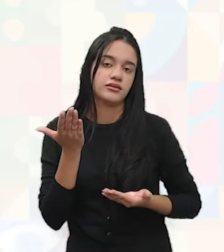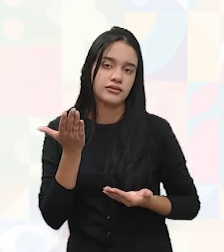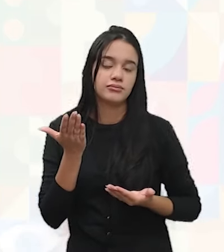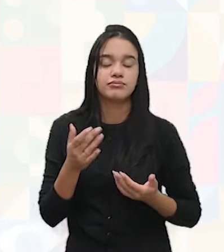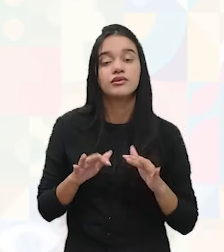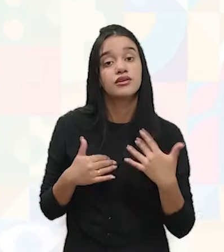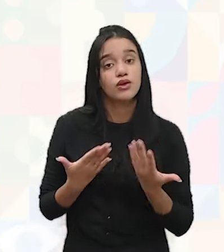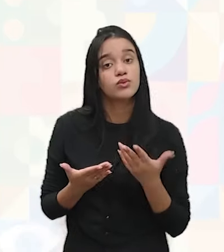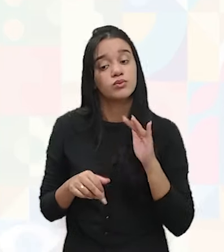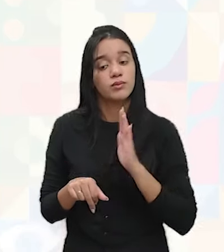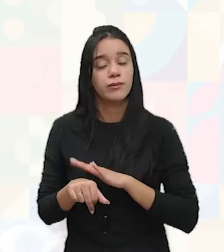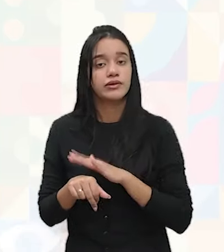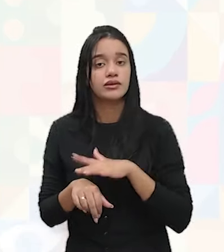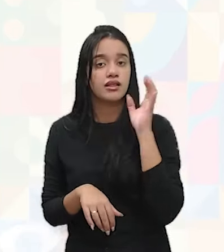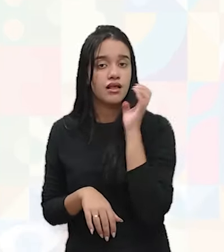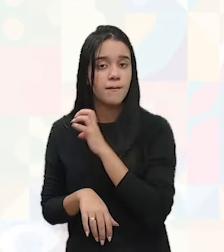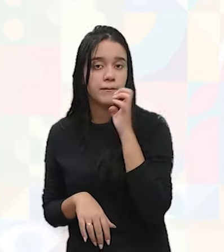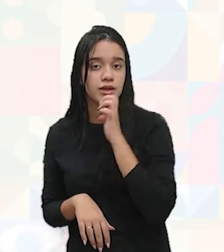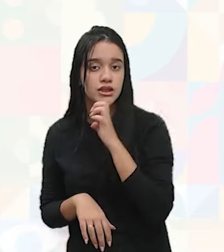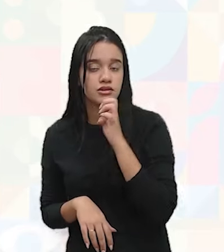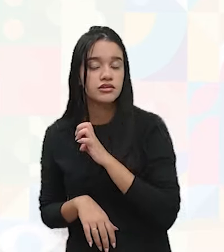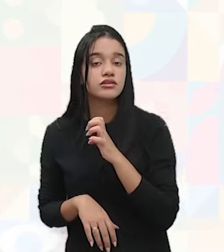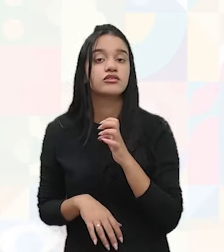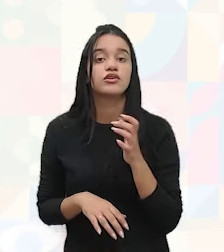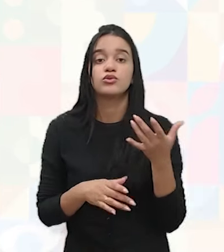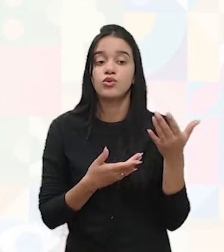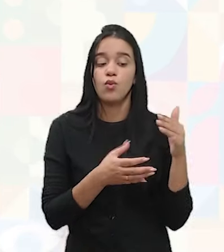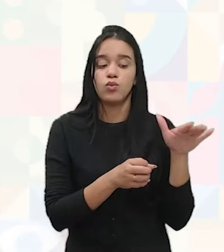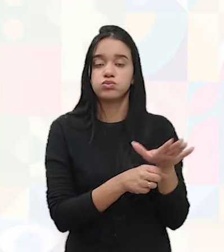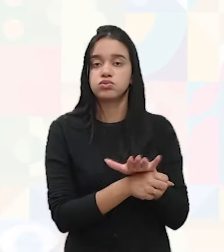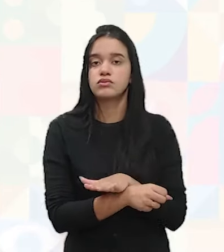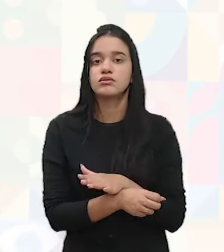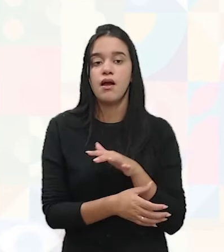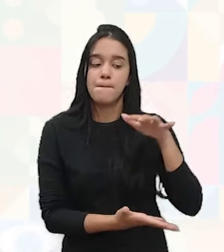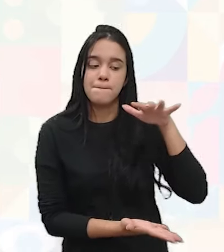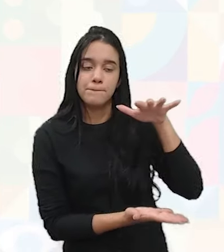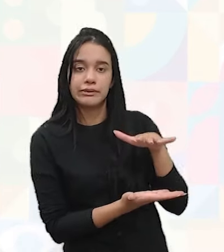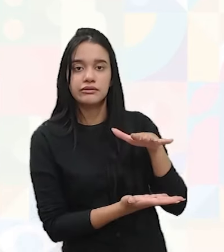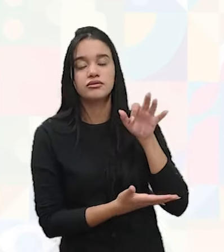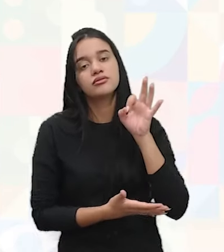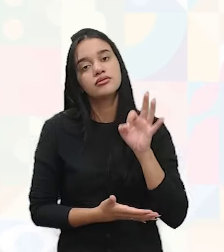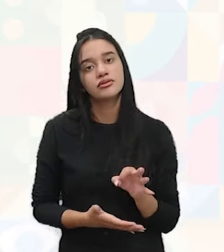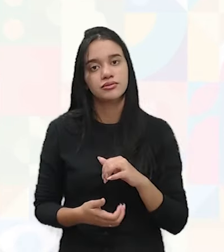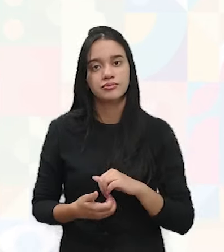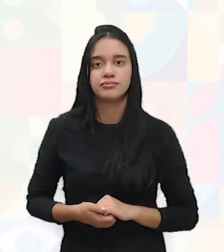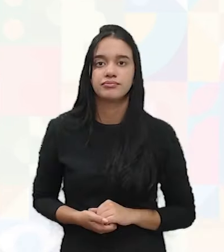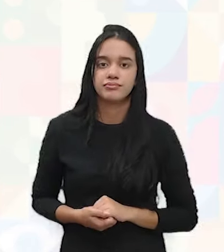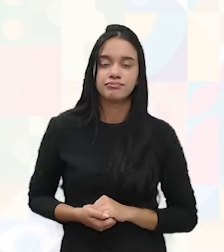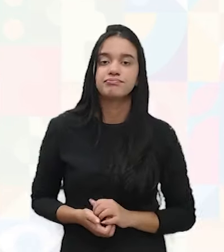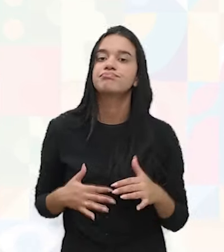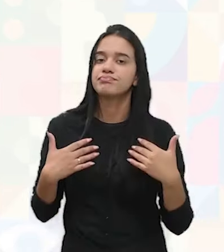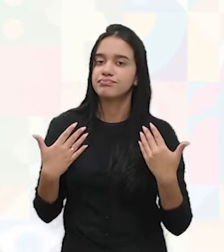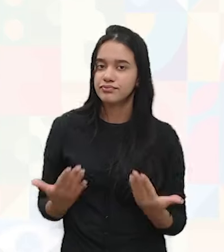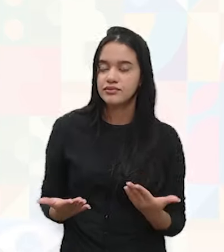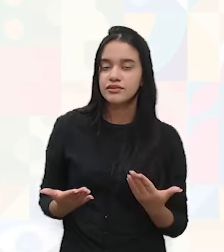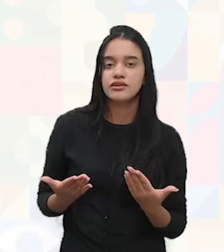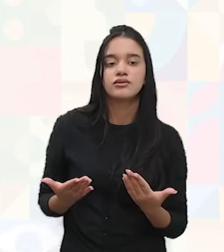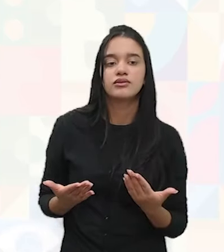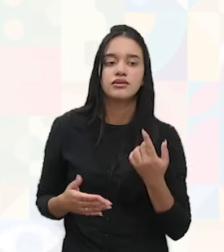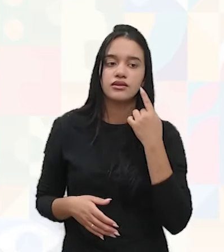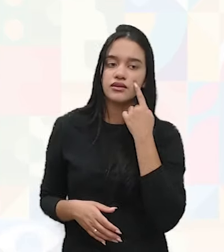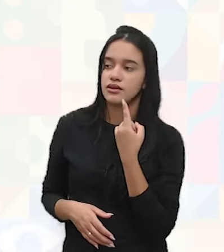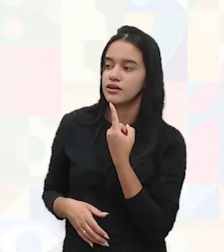emergência mesmo com o extintor cheio ele não vai ter a pressão devida para um combate então o ponteiro